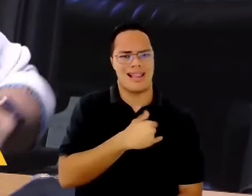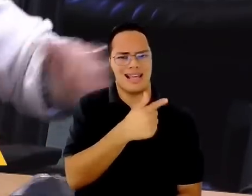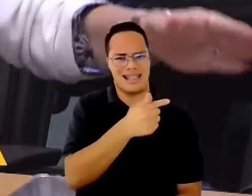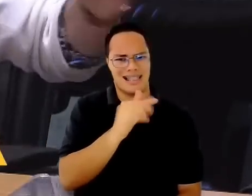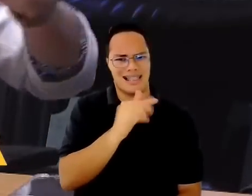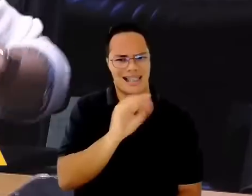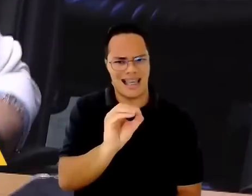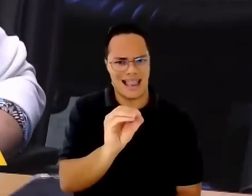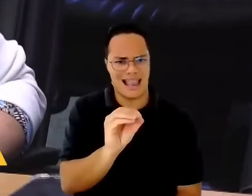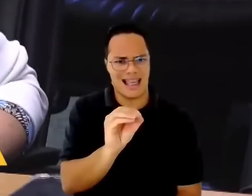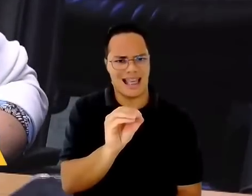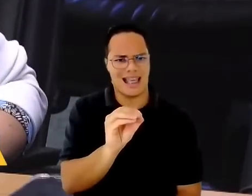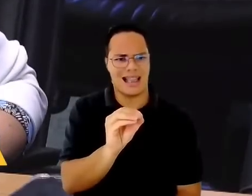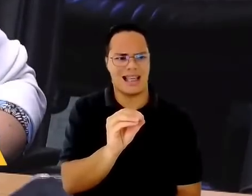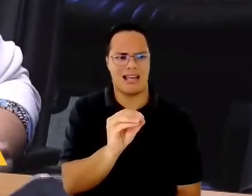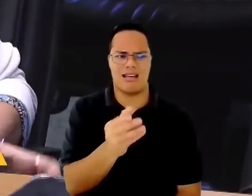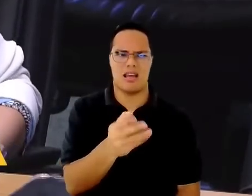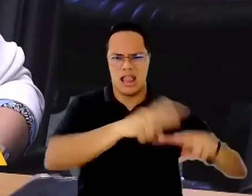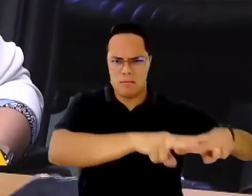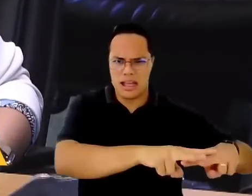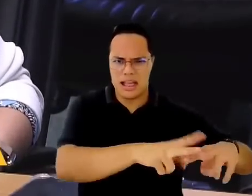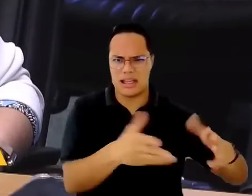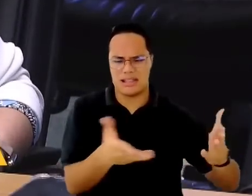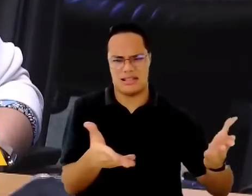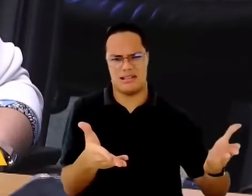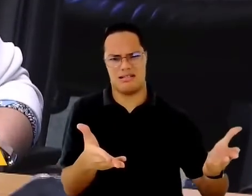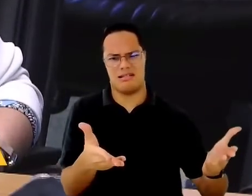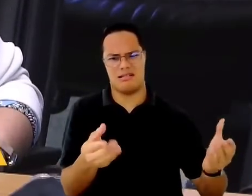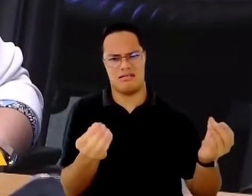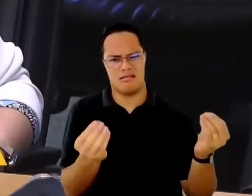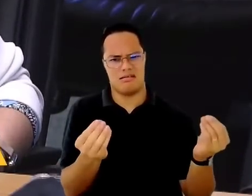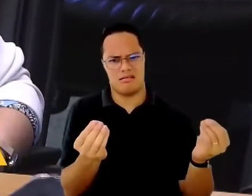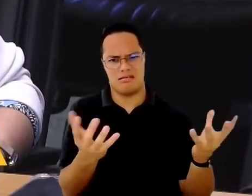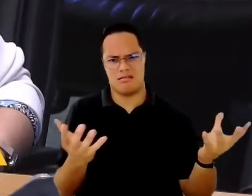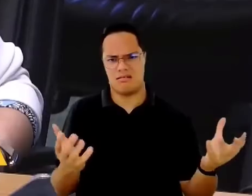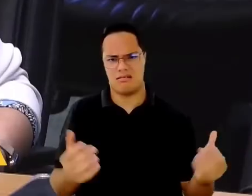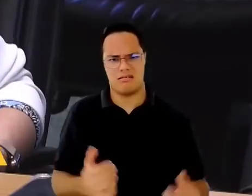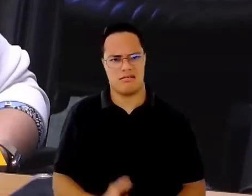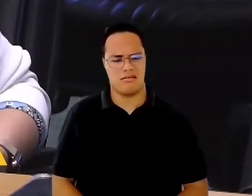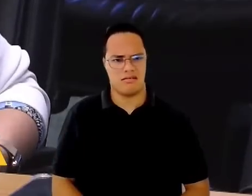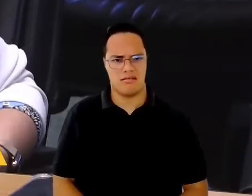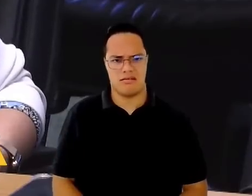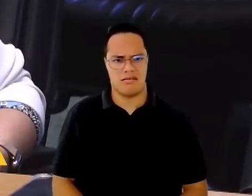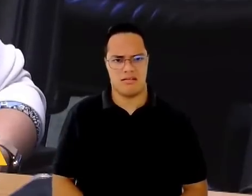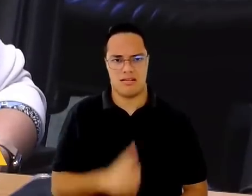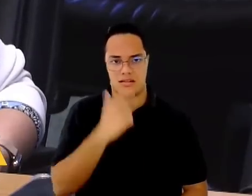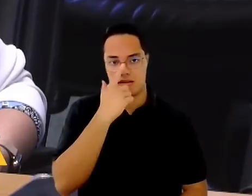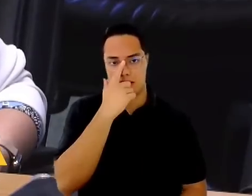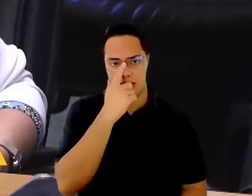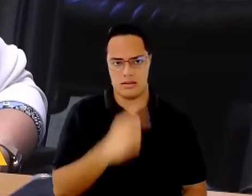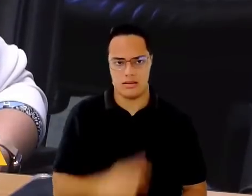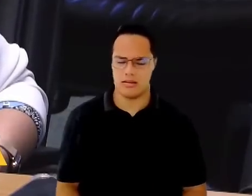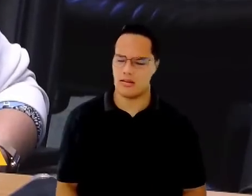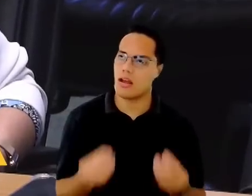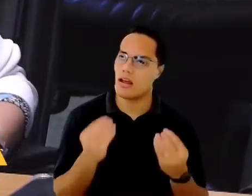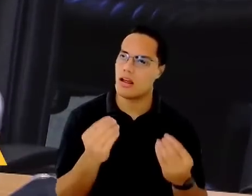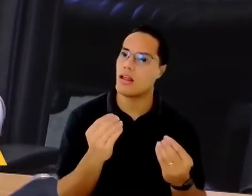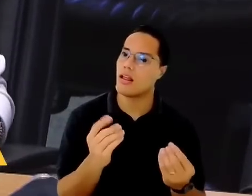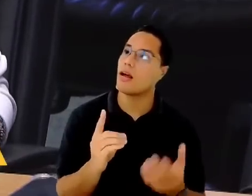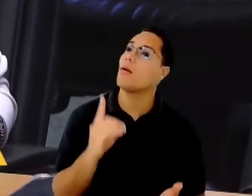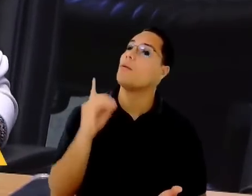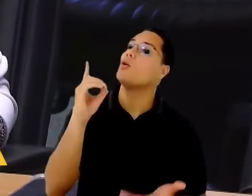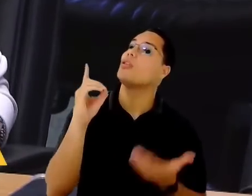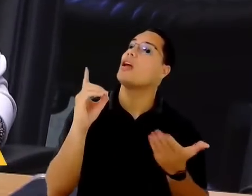e agora sendo condenada da forma que está sendo meu Deus eu